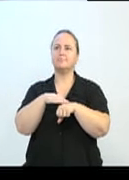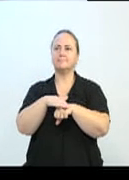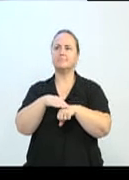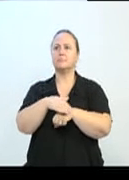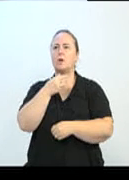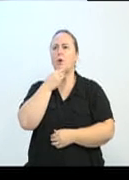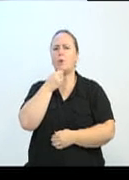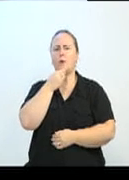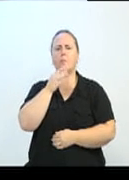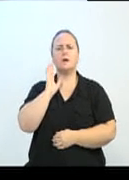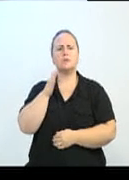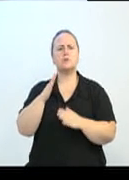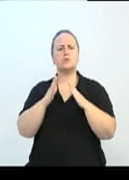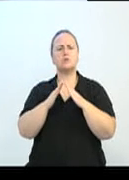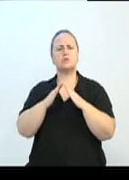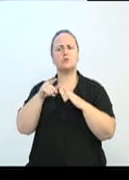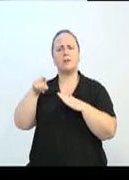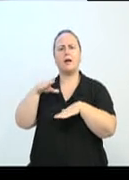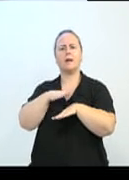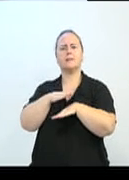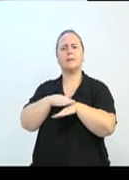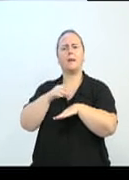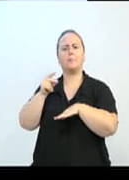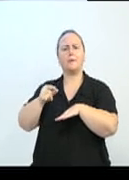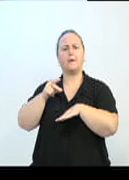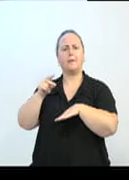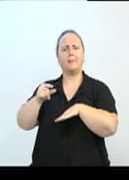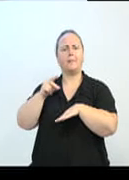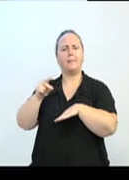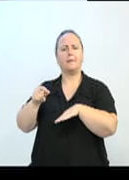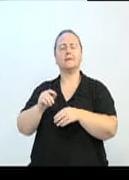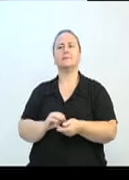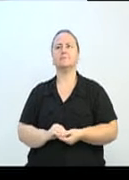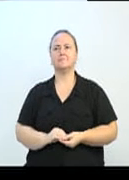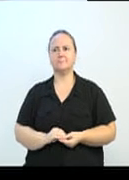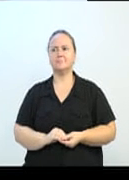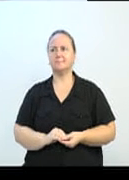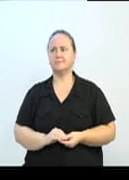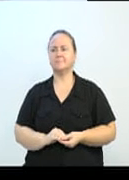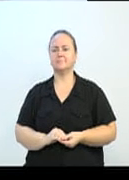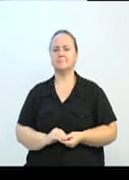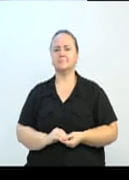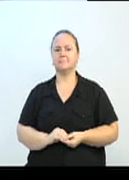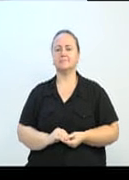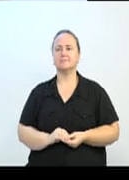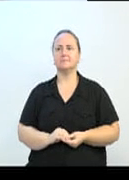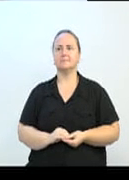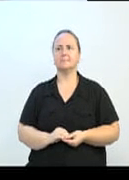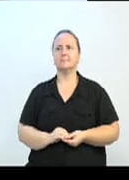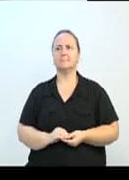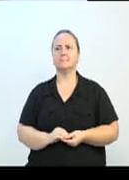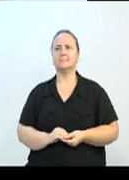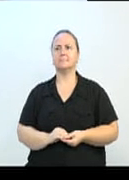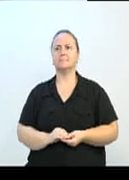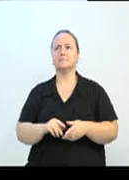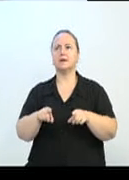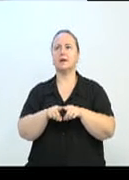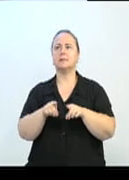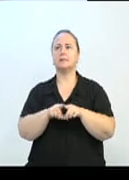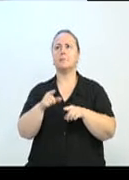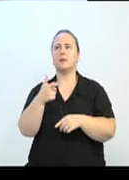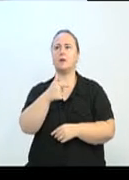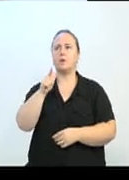mais de mais tempo no bairro que mora tanto tempo junto com seu marido Under um e outro se